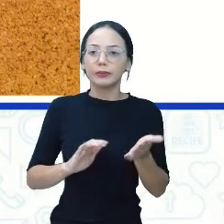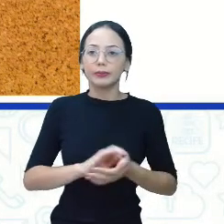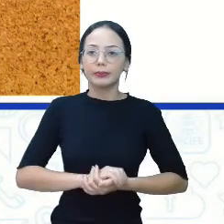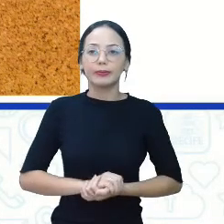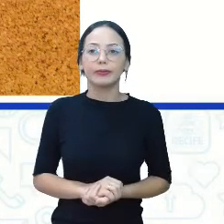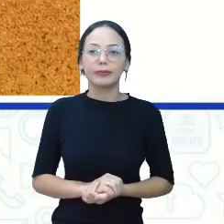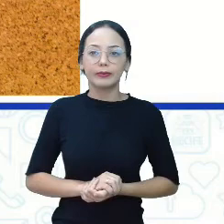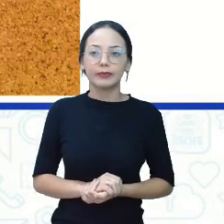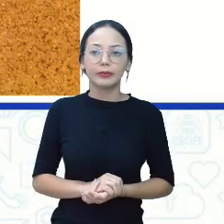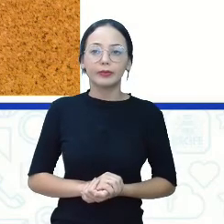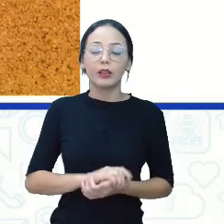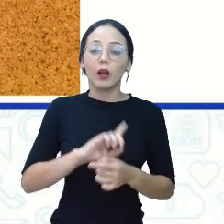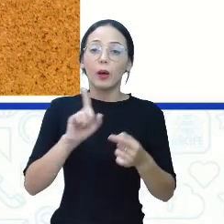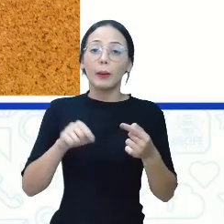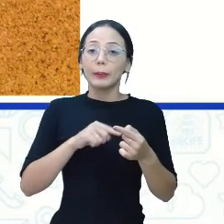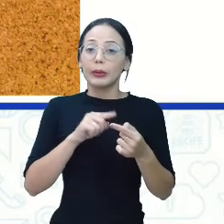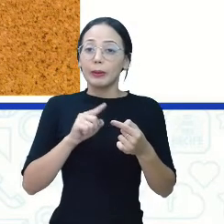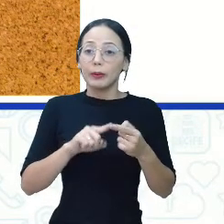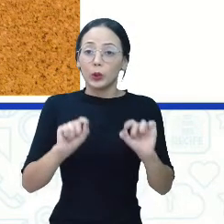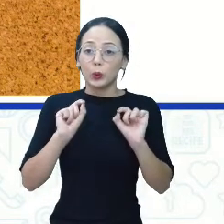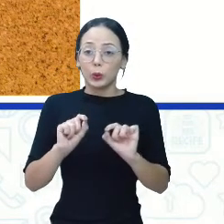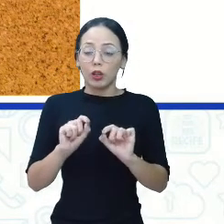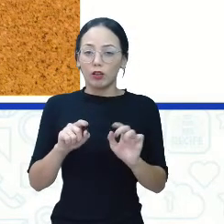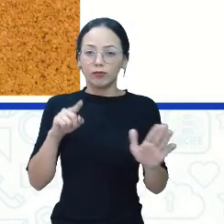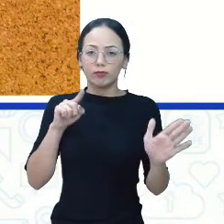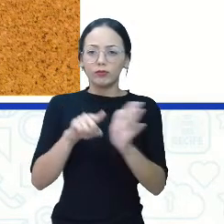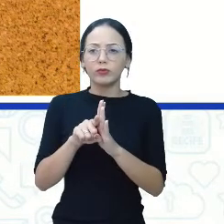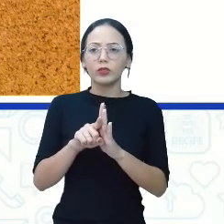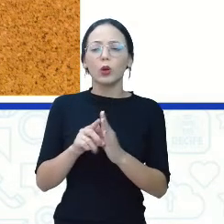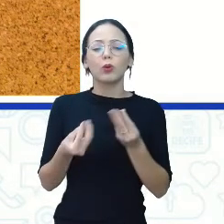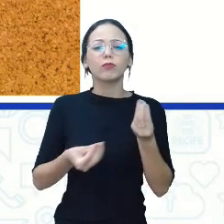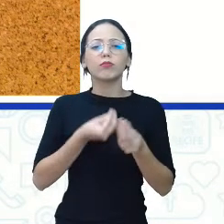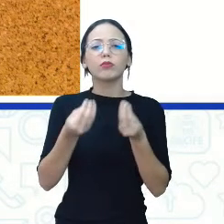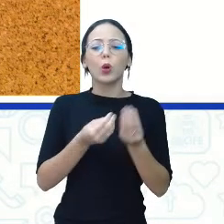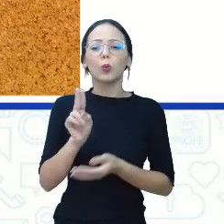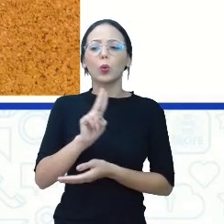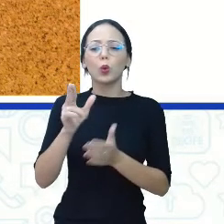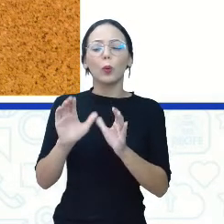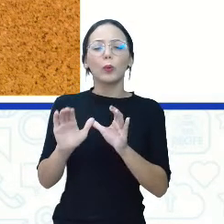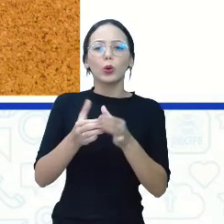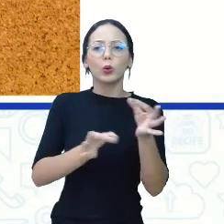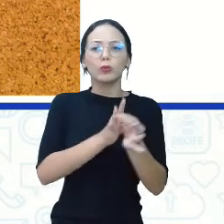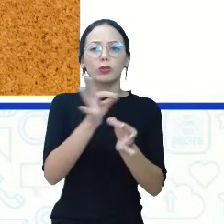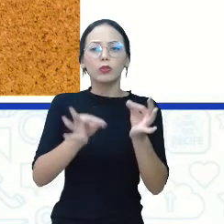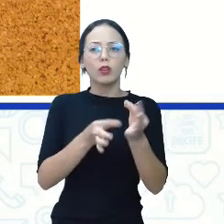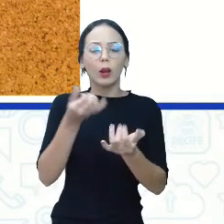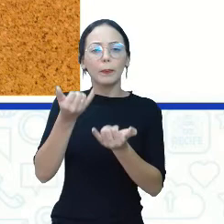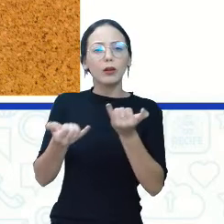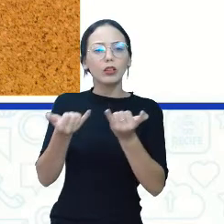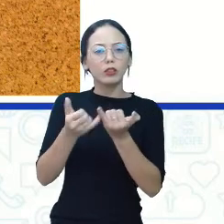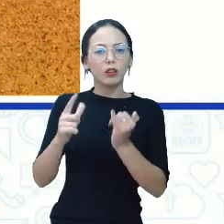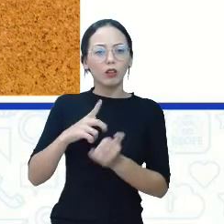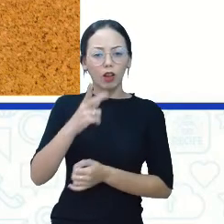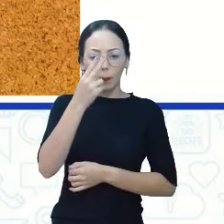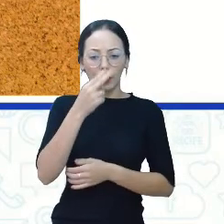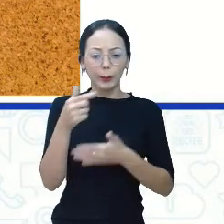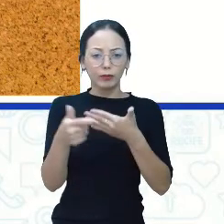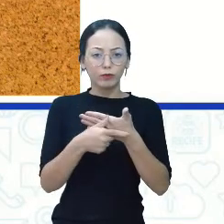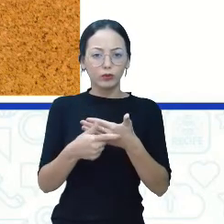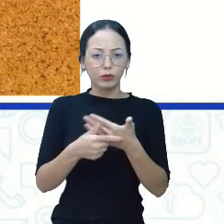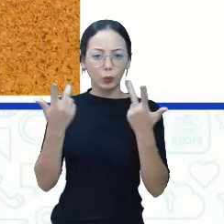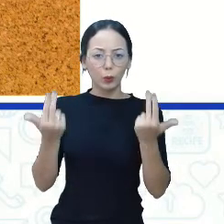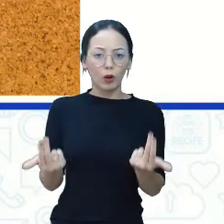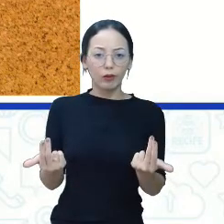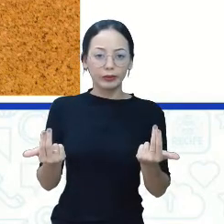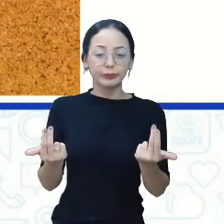Primeiro trago para vocês o seguinte: como são chamados os grupos de células semelhantes que realizam a mesma